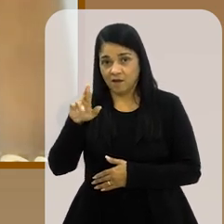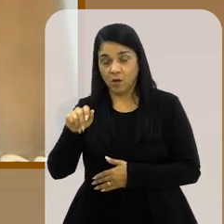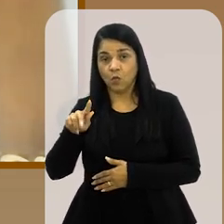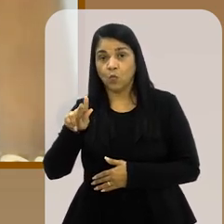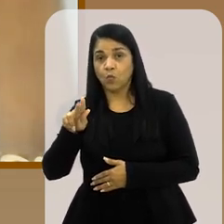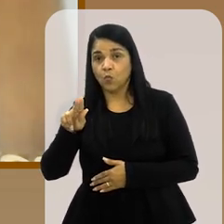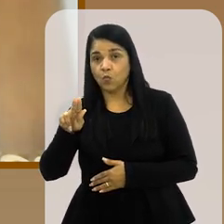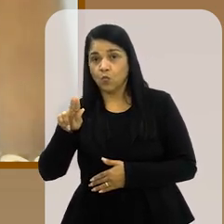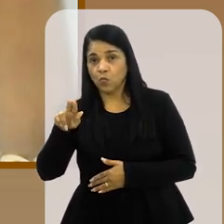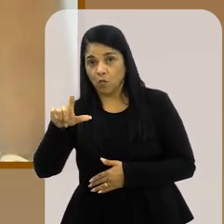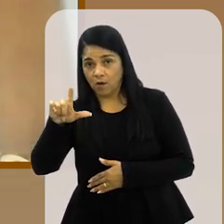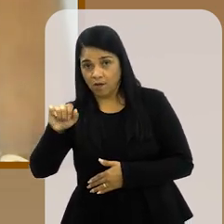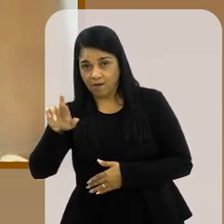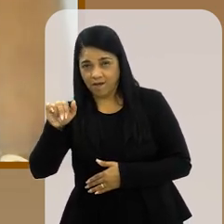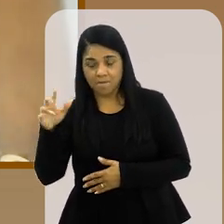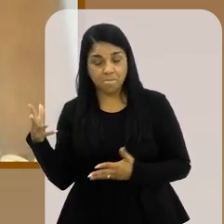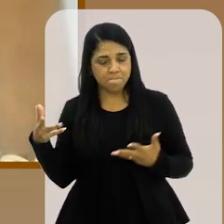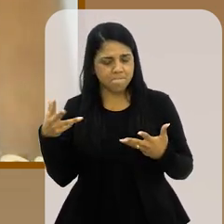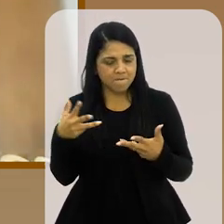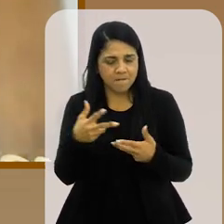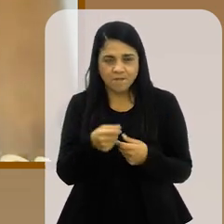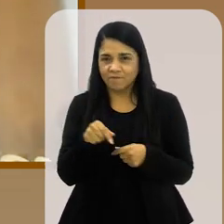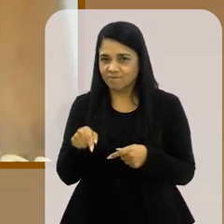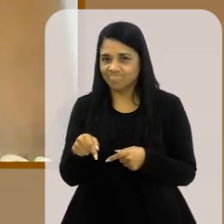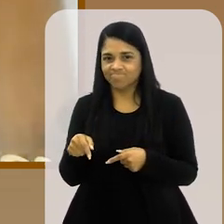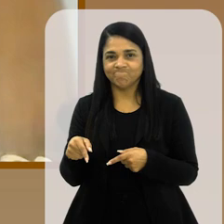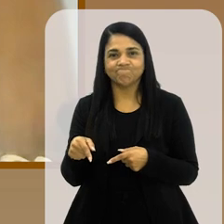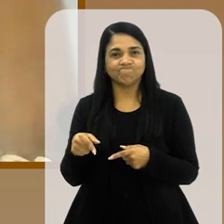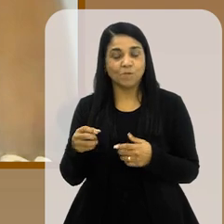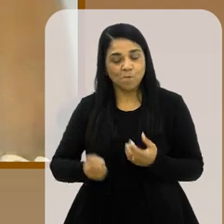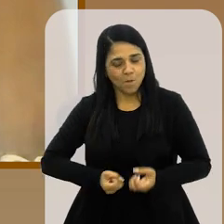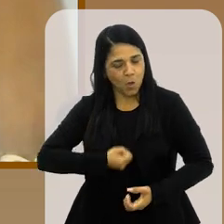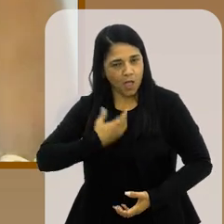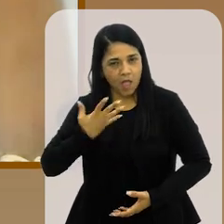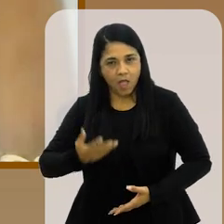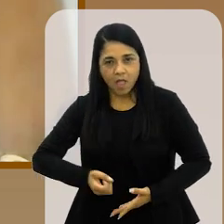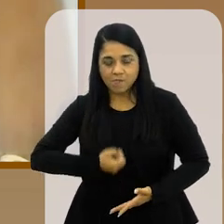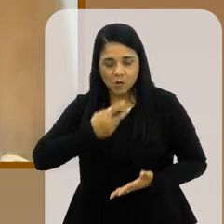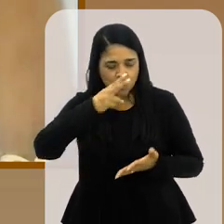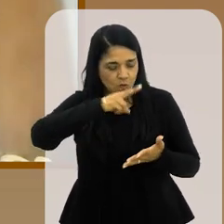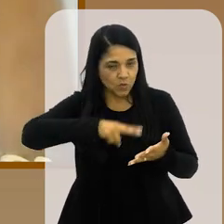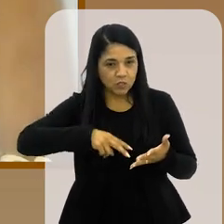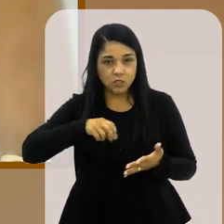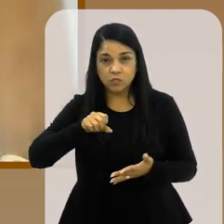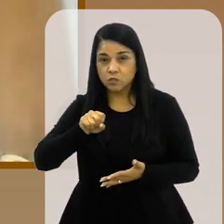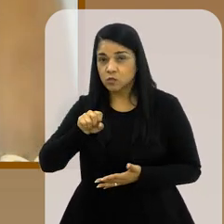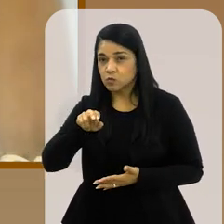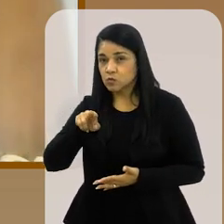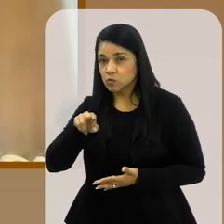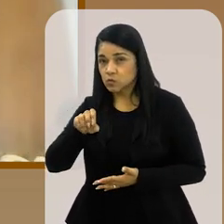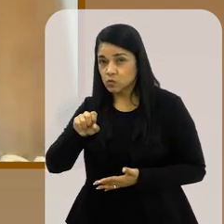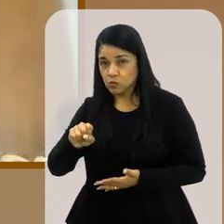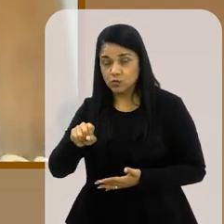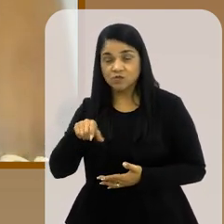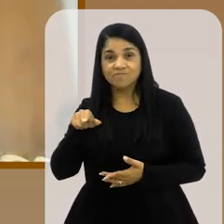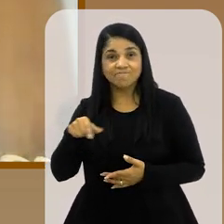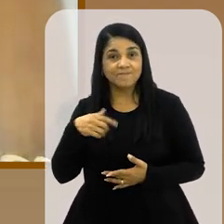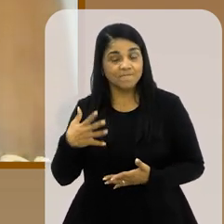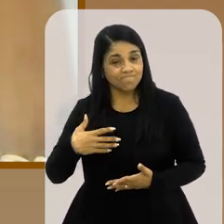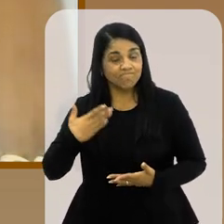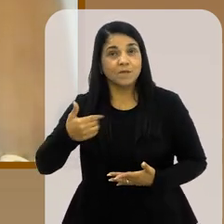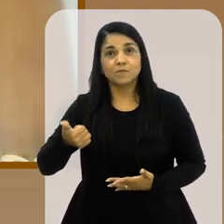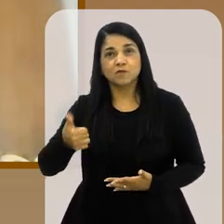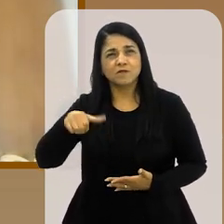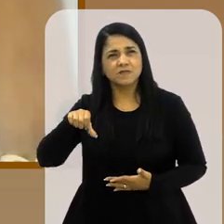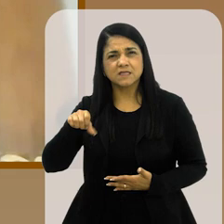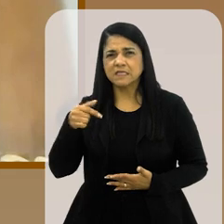maravilhoso, sempre amei os poemas dele. Quando eu li o poema Sujo a primeira vez, foi em 77, eu